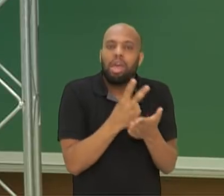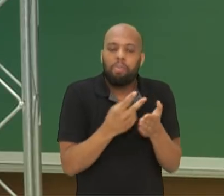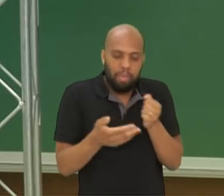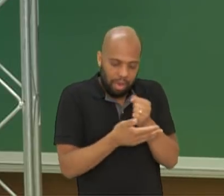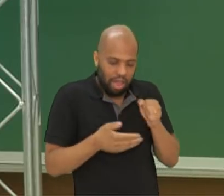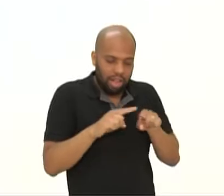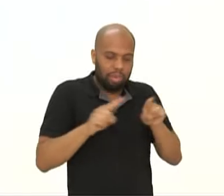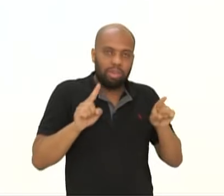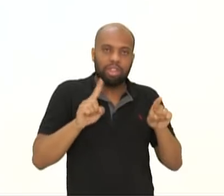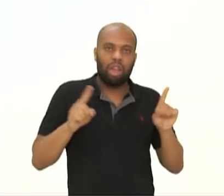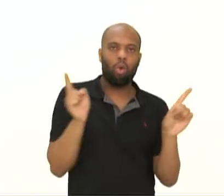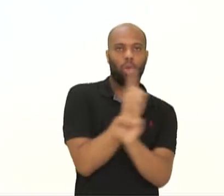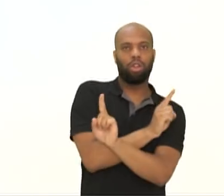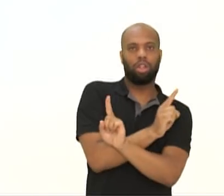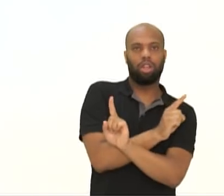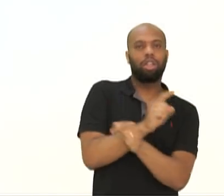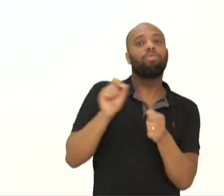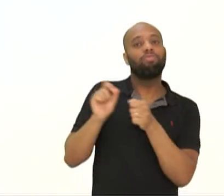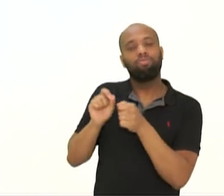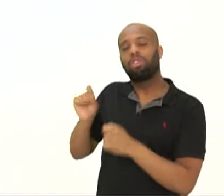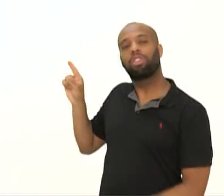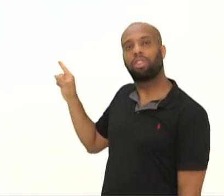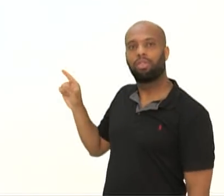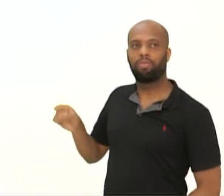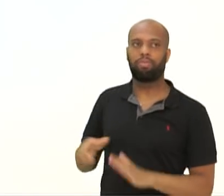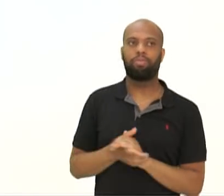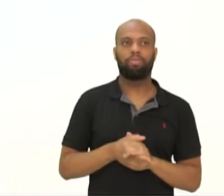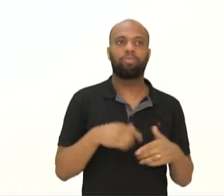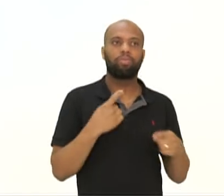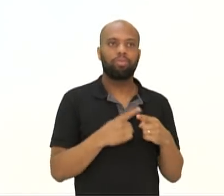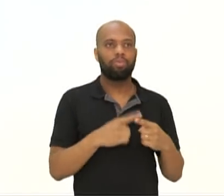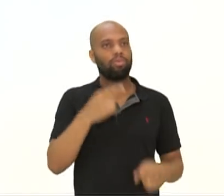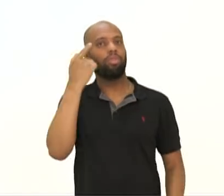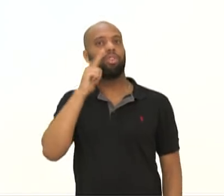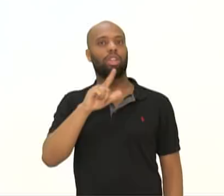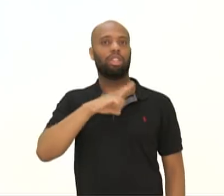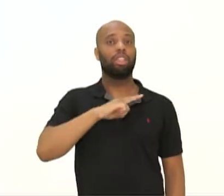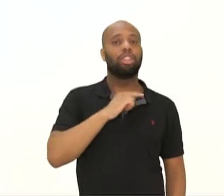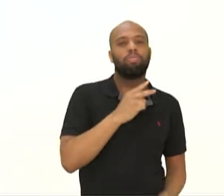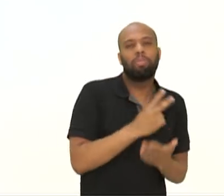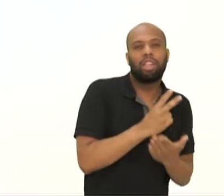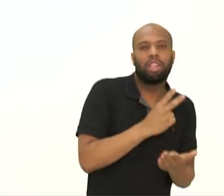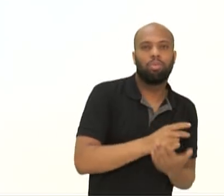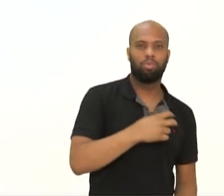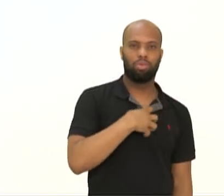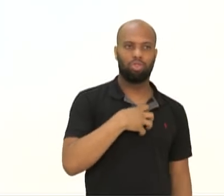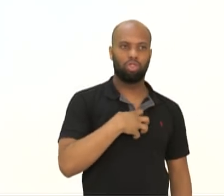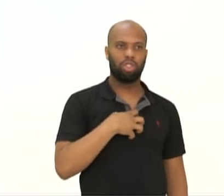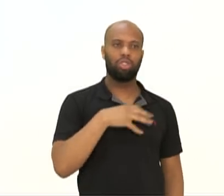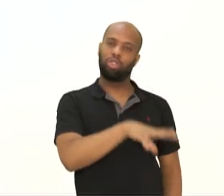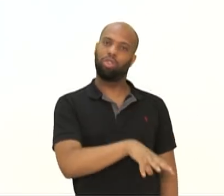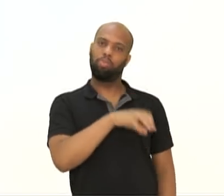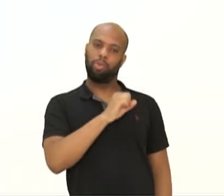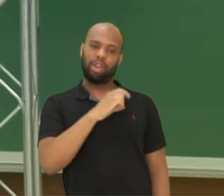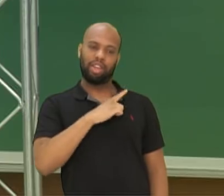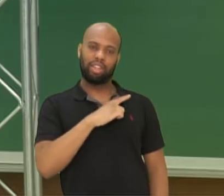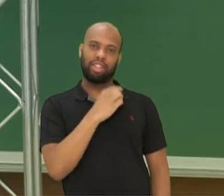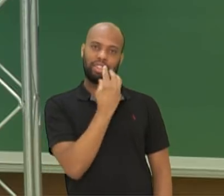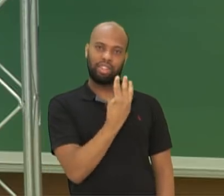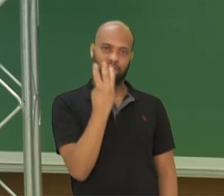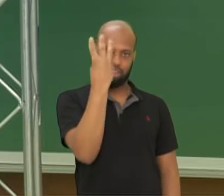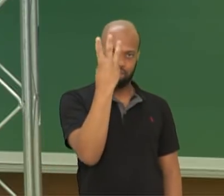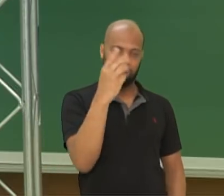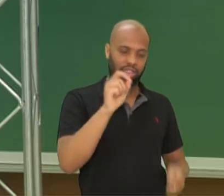sinal contrário. E é o que a gente faz aqui. Para conseguir ter a mesma base, a gente pega o 3 elevado a 3, escreve